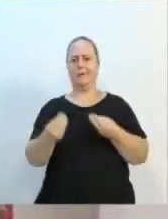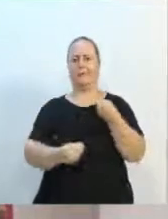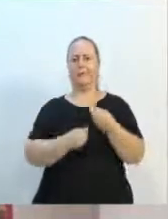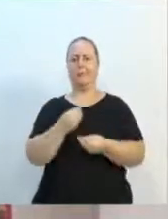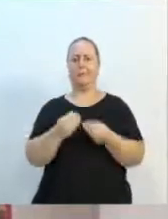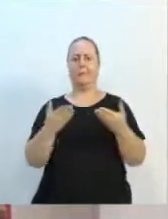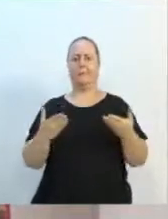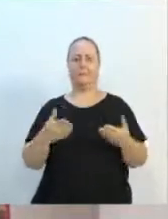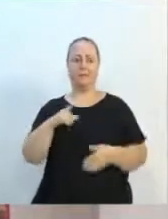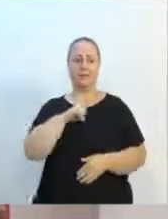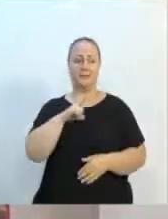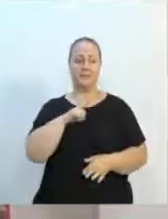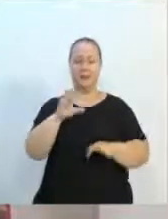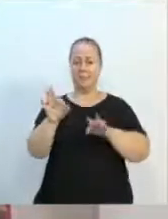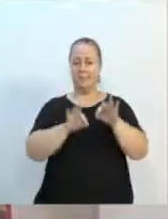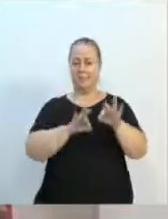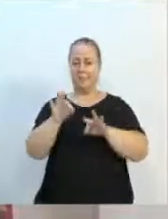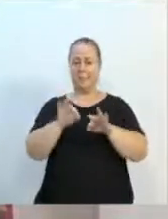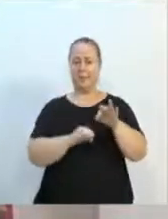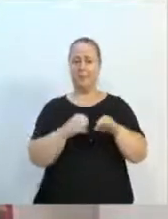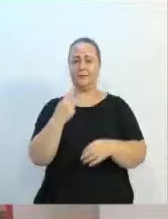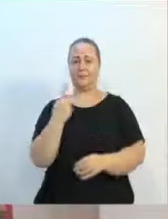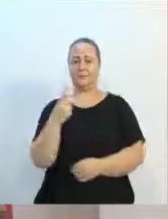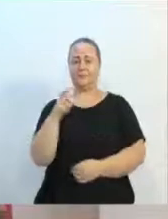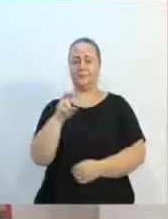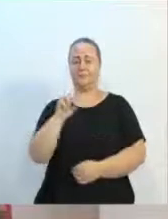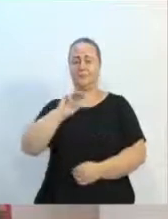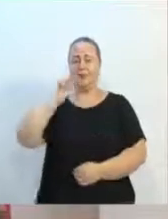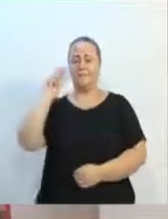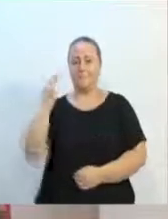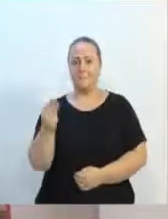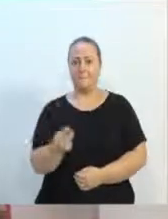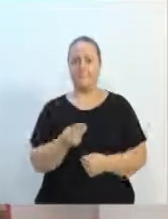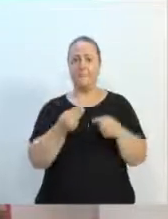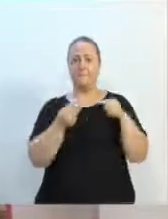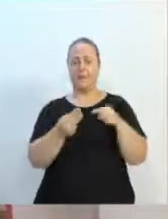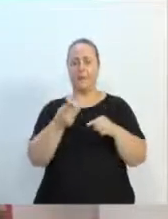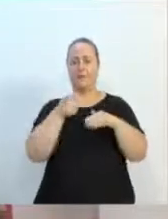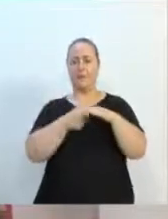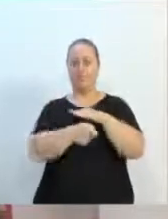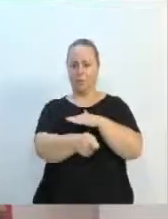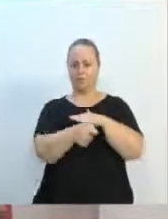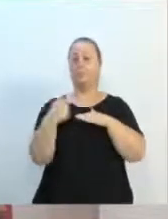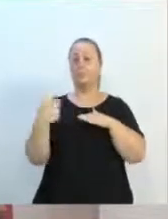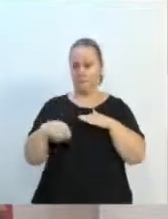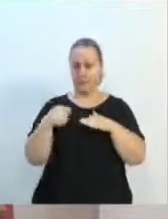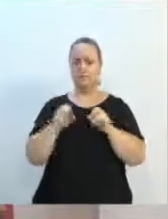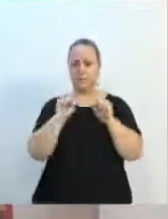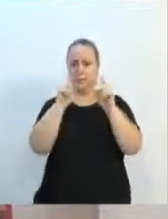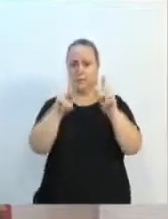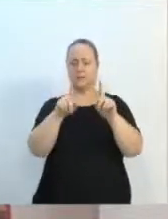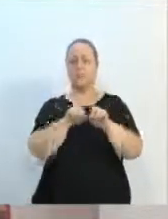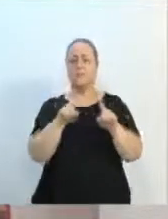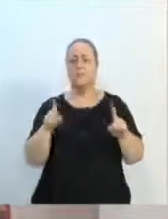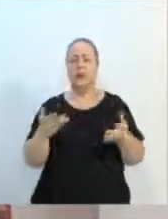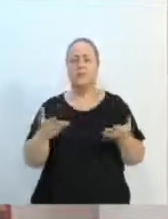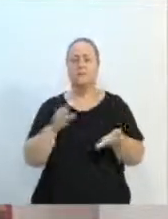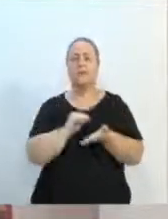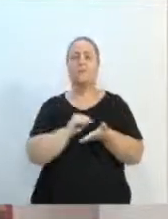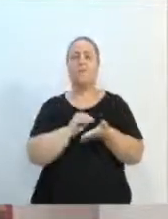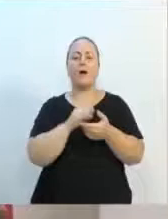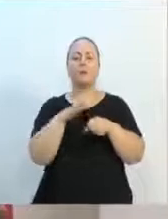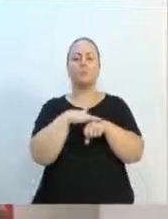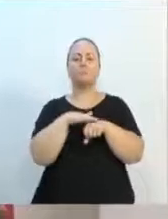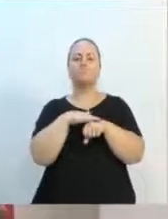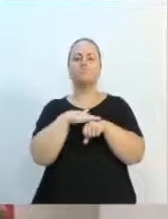plano de 150 milhões de reais de investimento na educação, que é muito necessário, mas não está sendo conversado com os